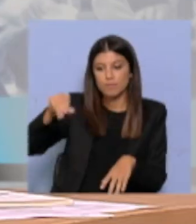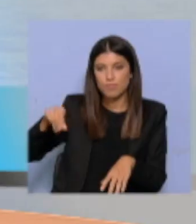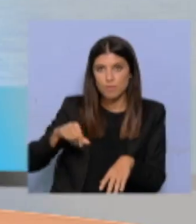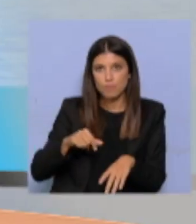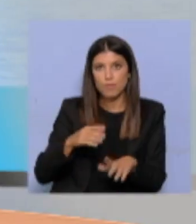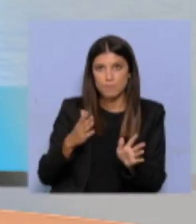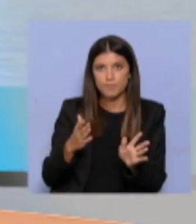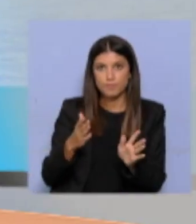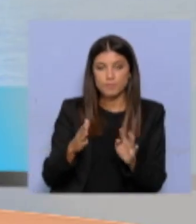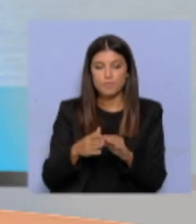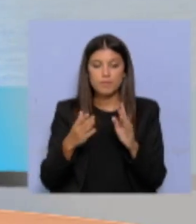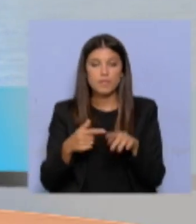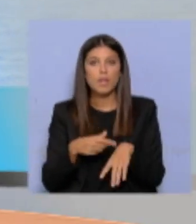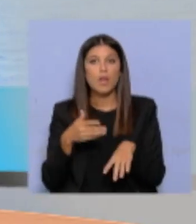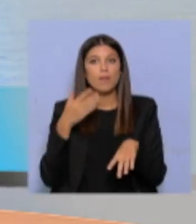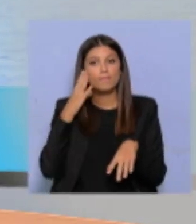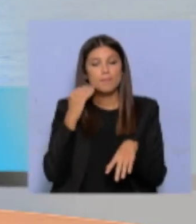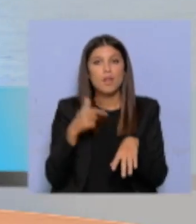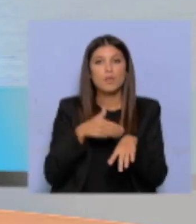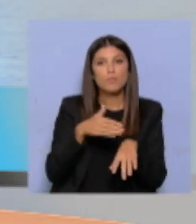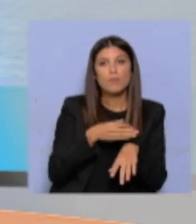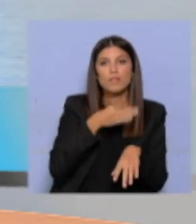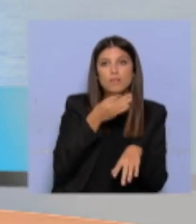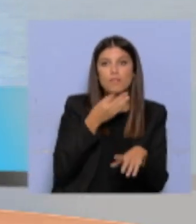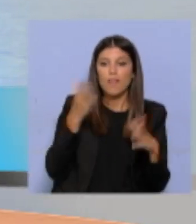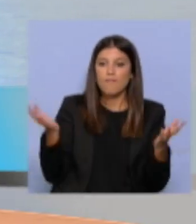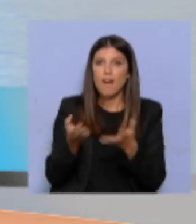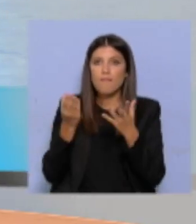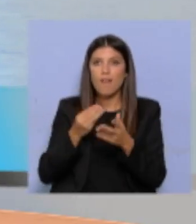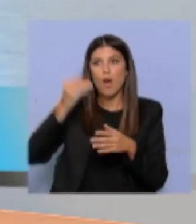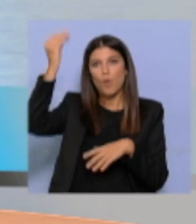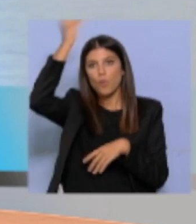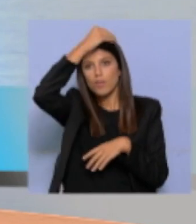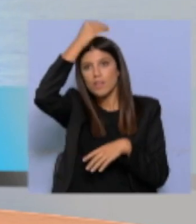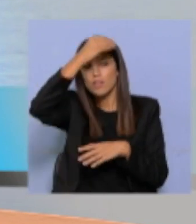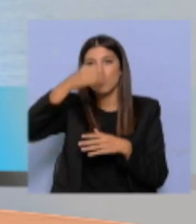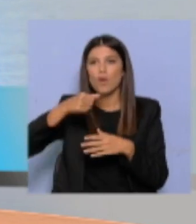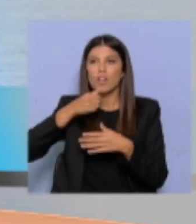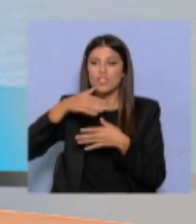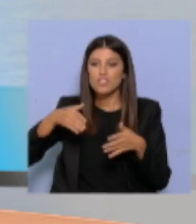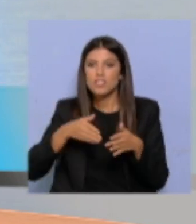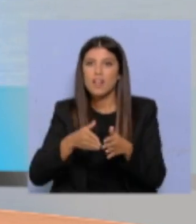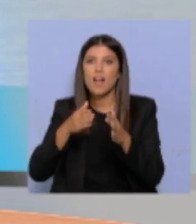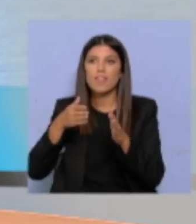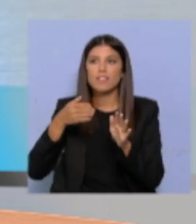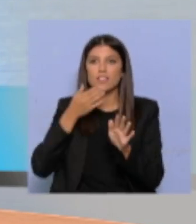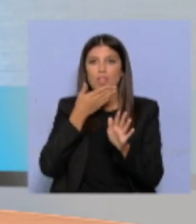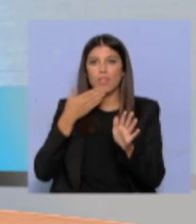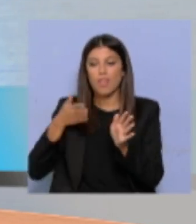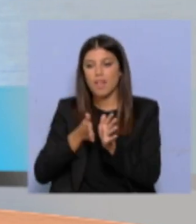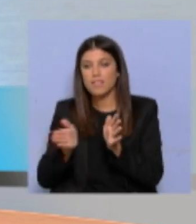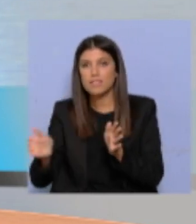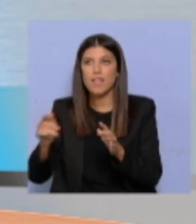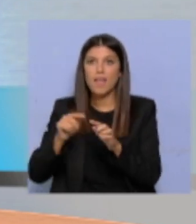Parece-lhe que no momento em que se fala tanto da dinamização do interior, fala-se das vias de acesso, fala-se do incentivo às empresas para se fixarem